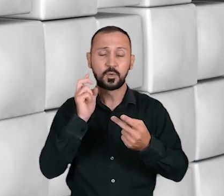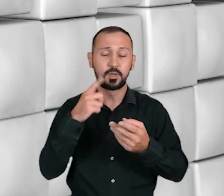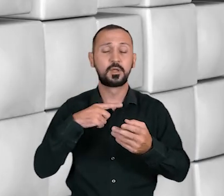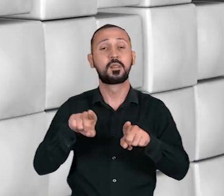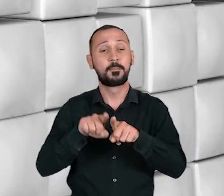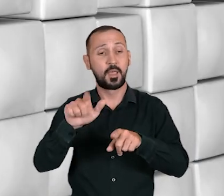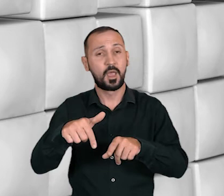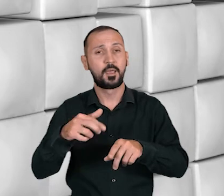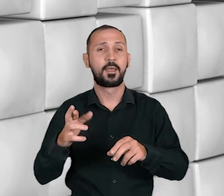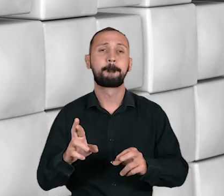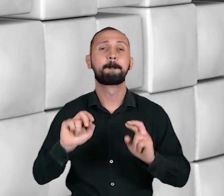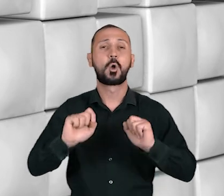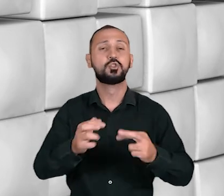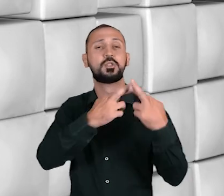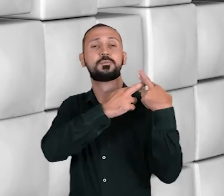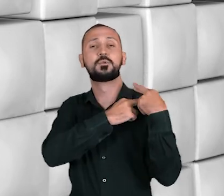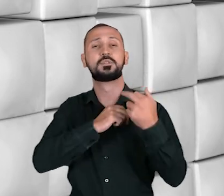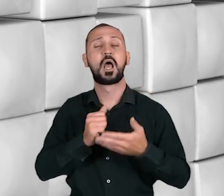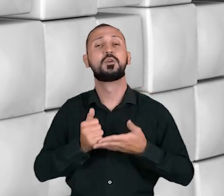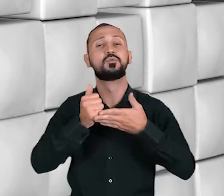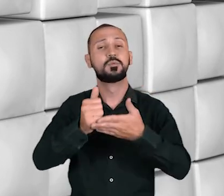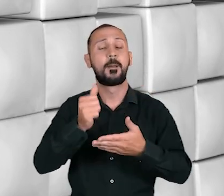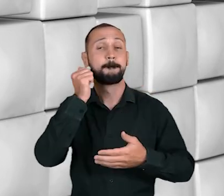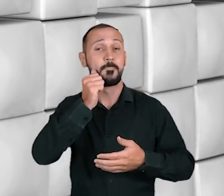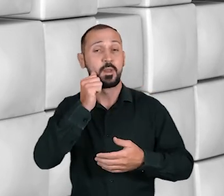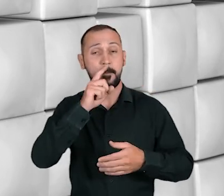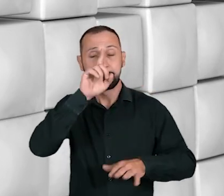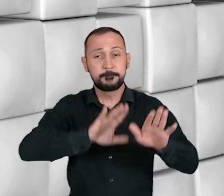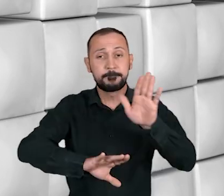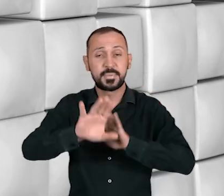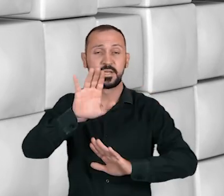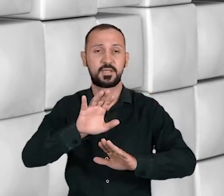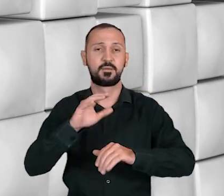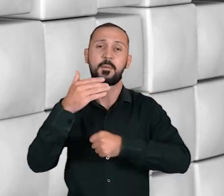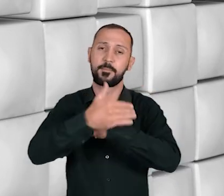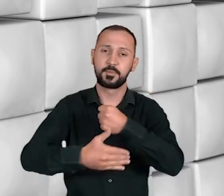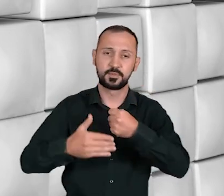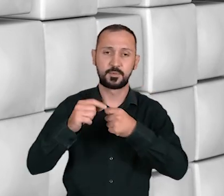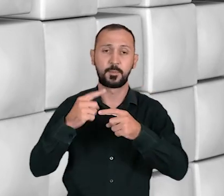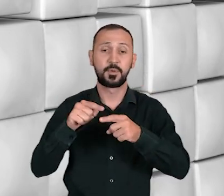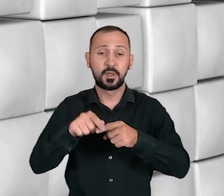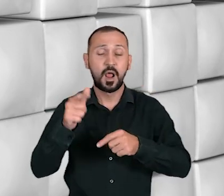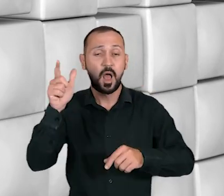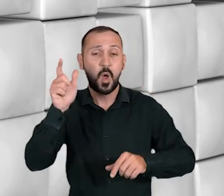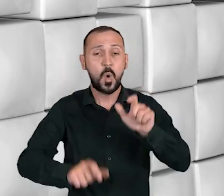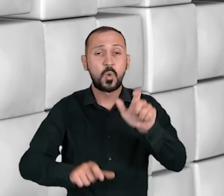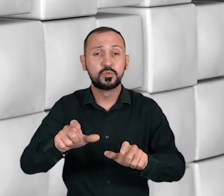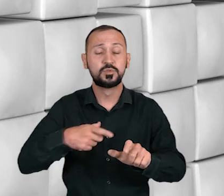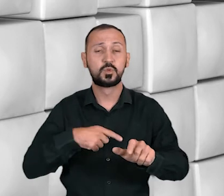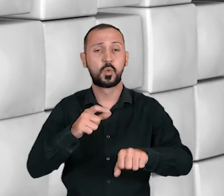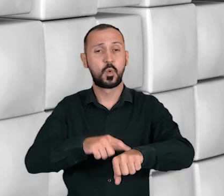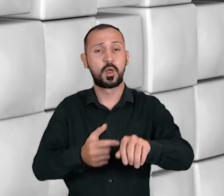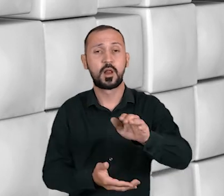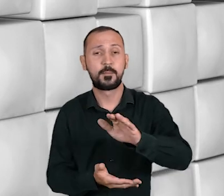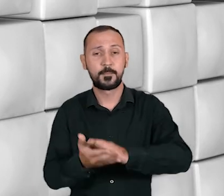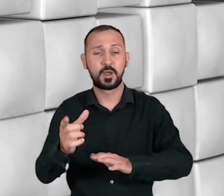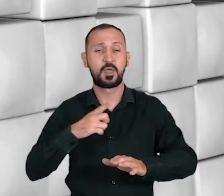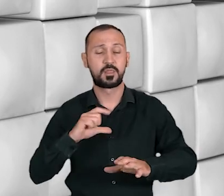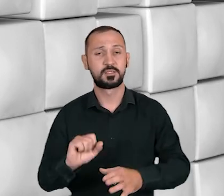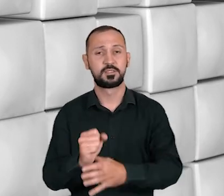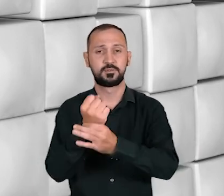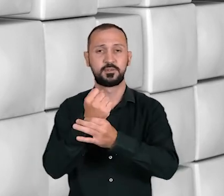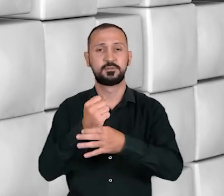responsáveis pela proteção de mulheres em situação de risco. A ideia é garantir que elas possam deixar o local